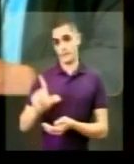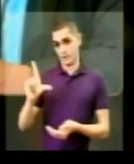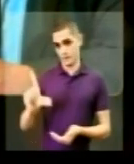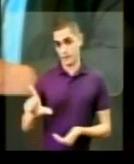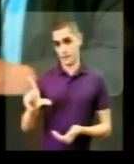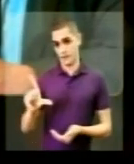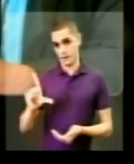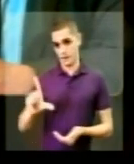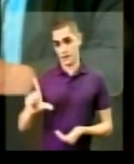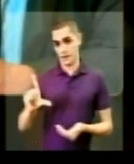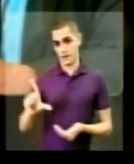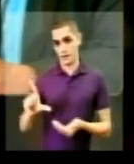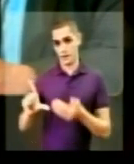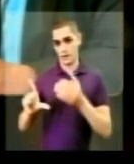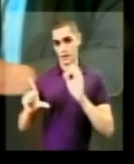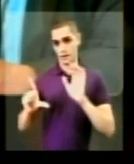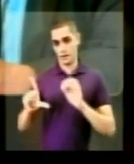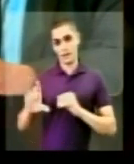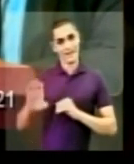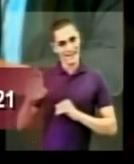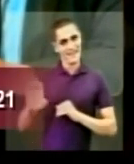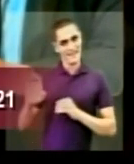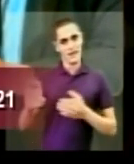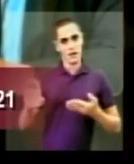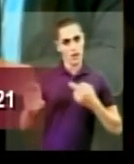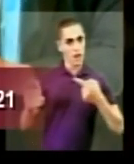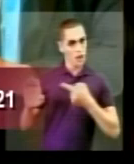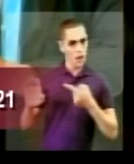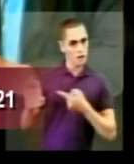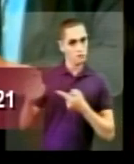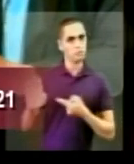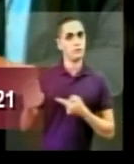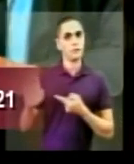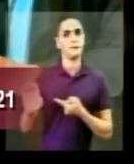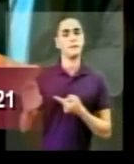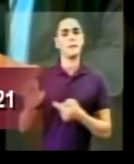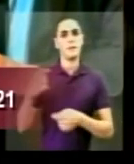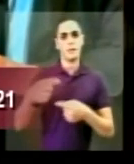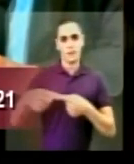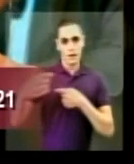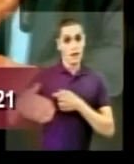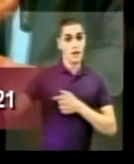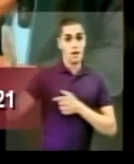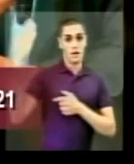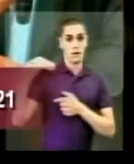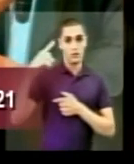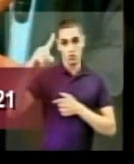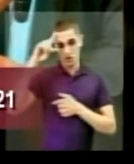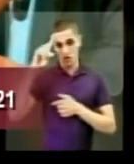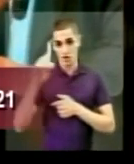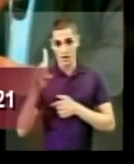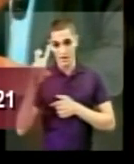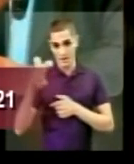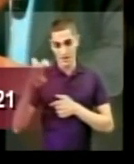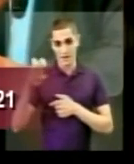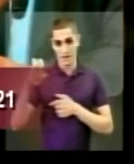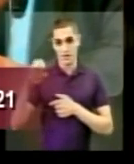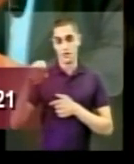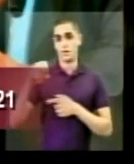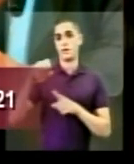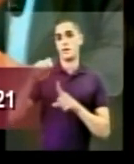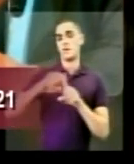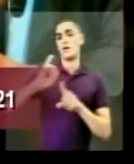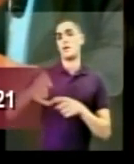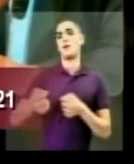sua esquerda, você vai ver que na semana passada, no dia 15/1, nós